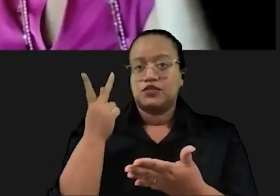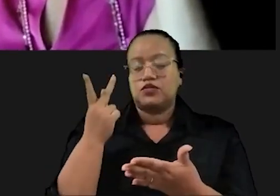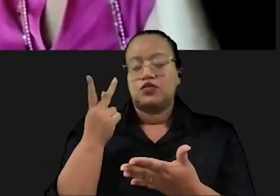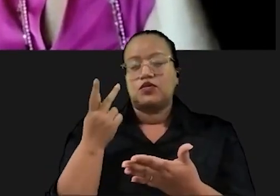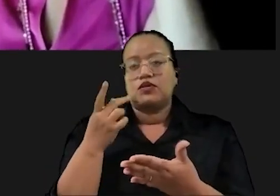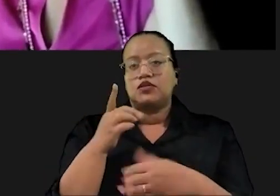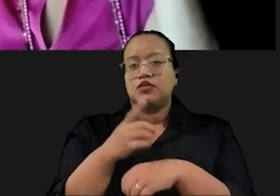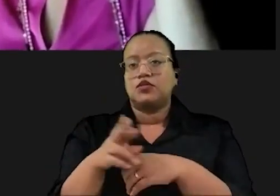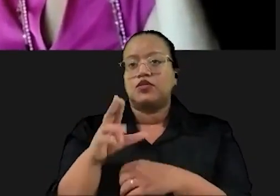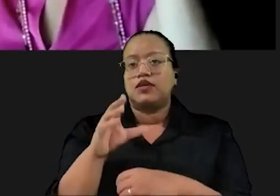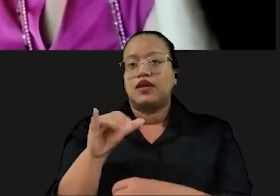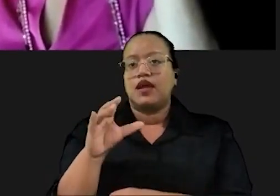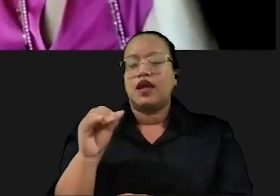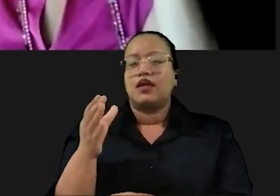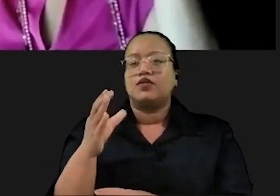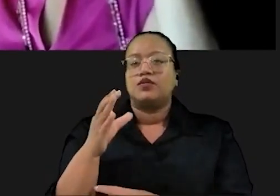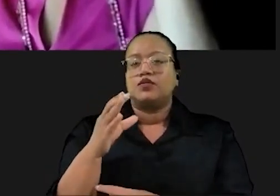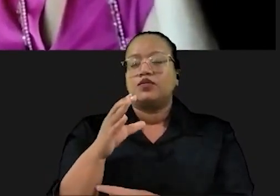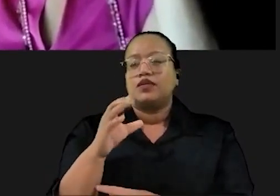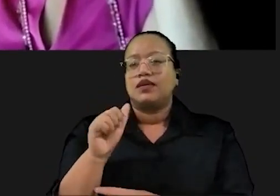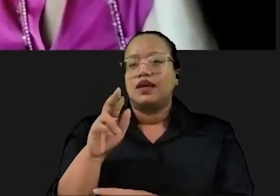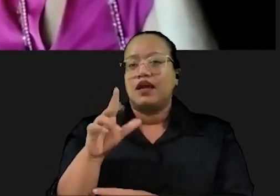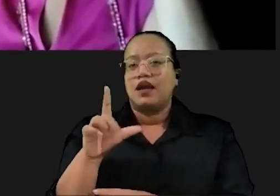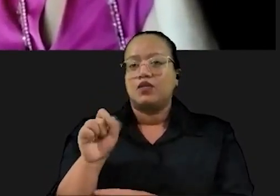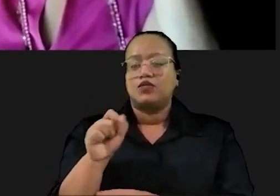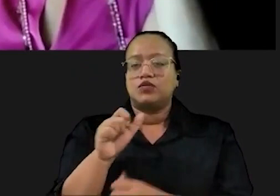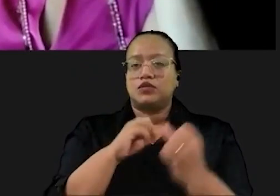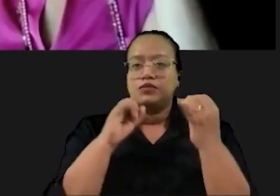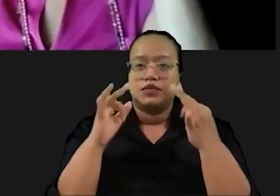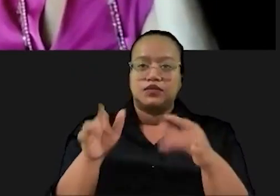pessoas vão fazer